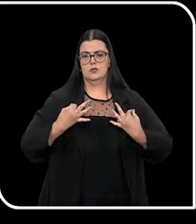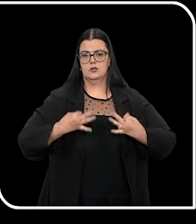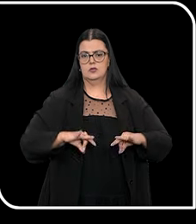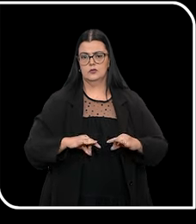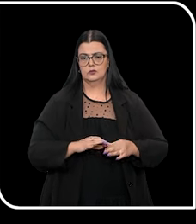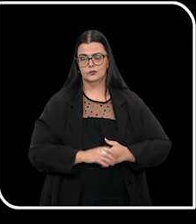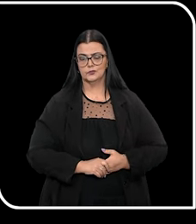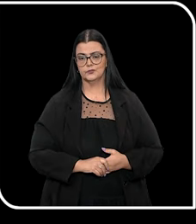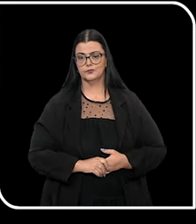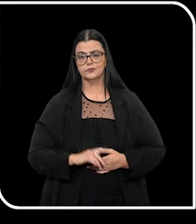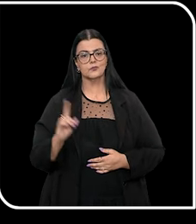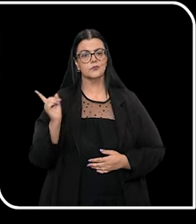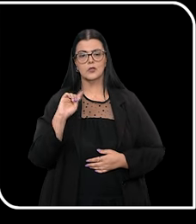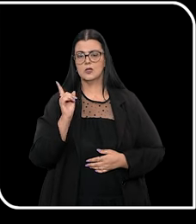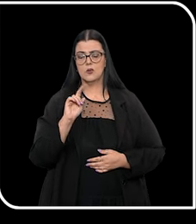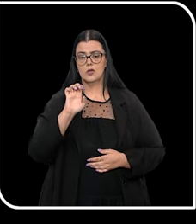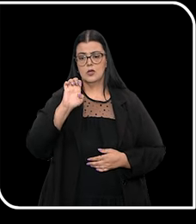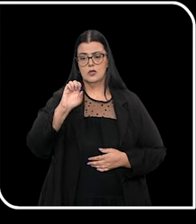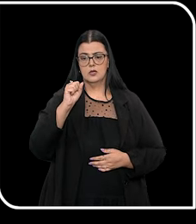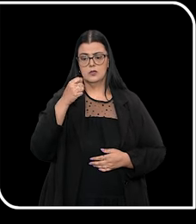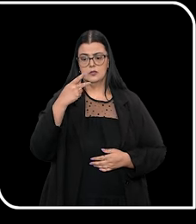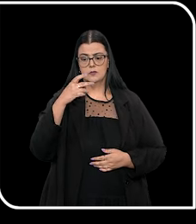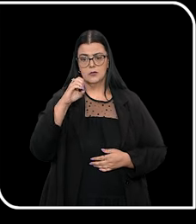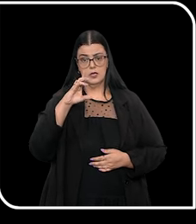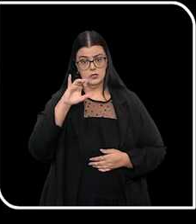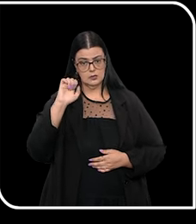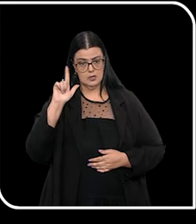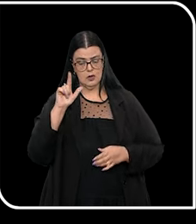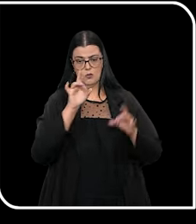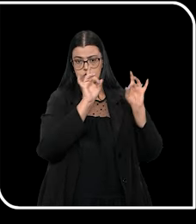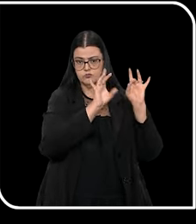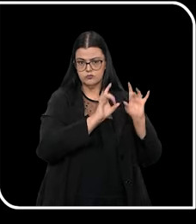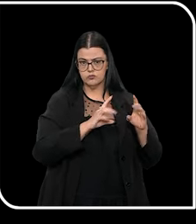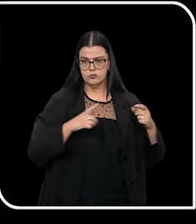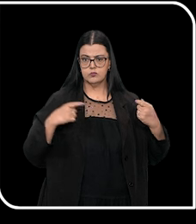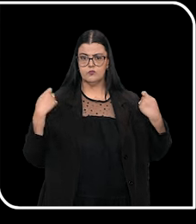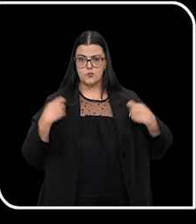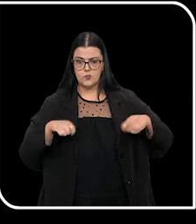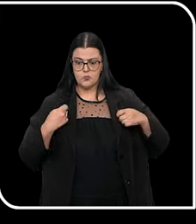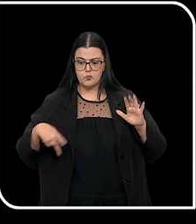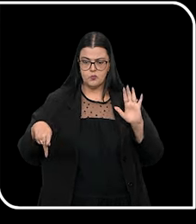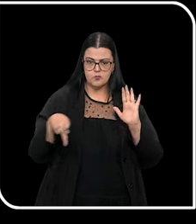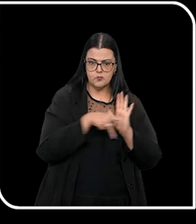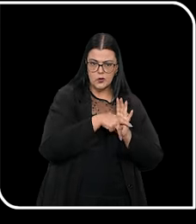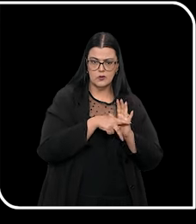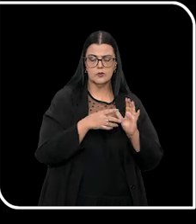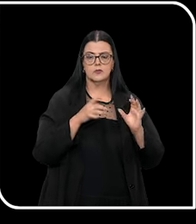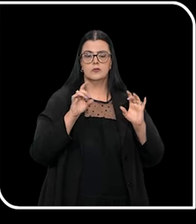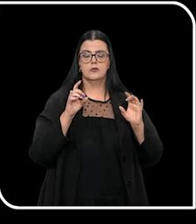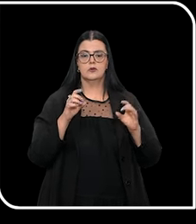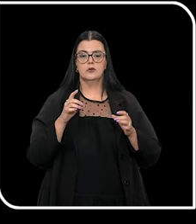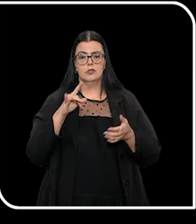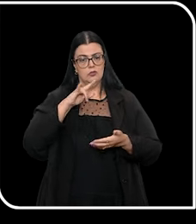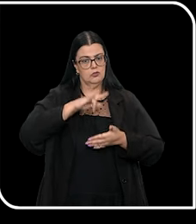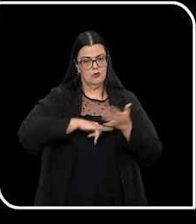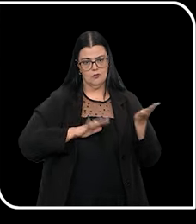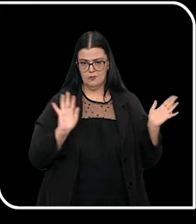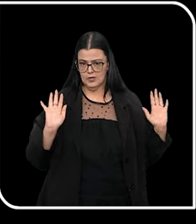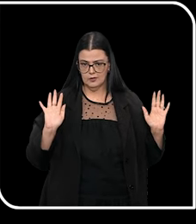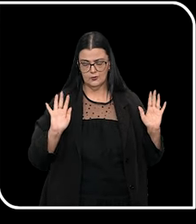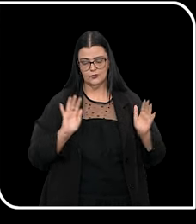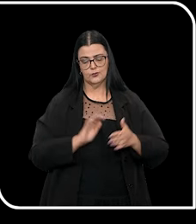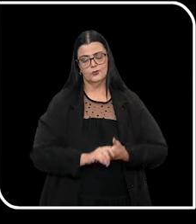adequado Então não é especial não é portador de necessidades especiais porque a gente porta documento